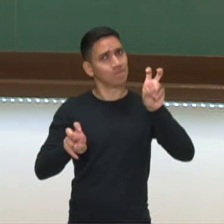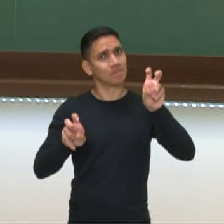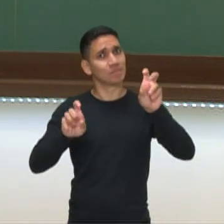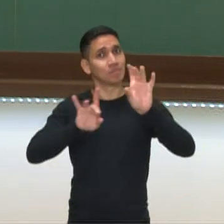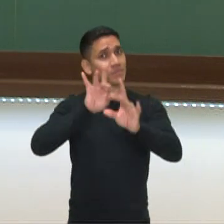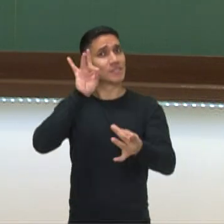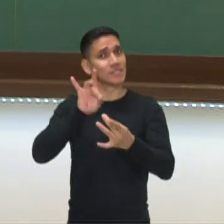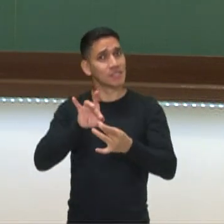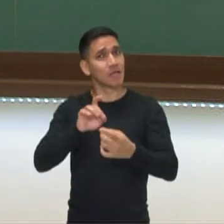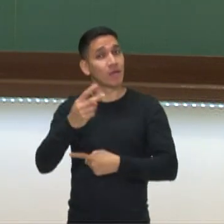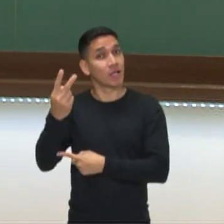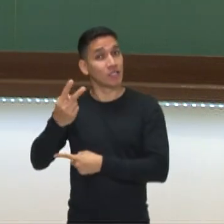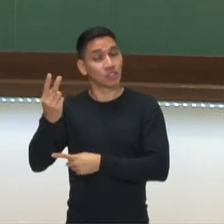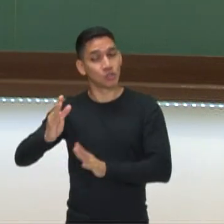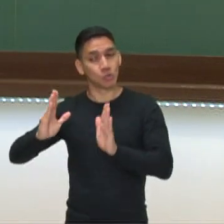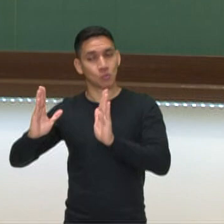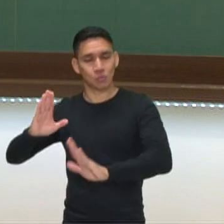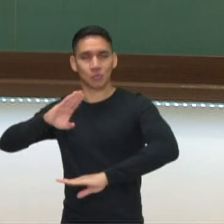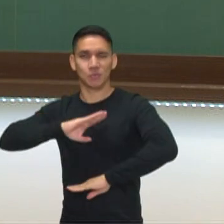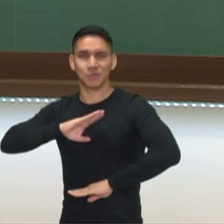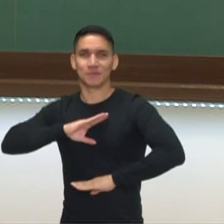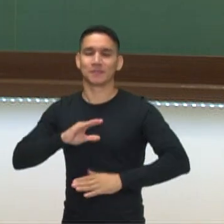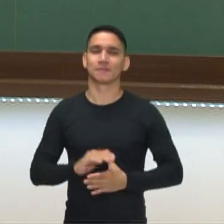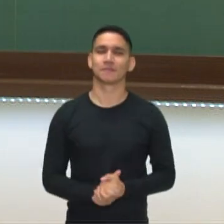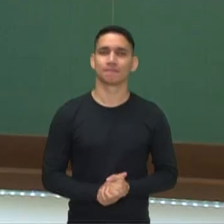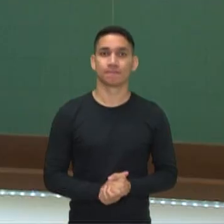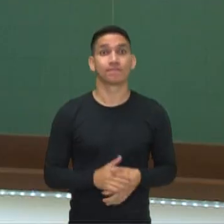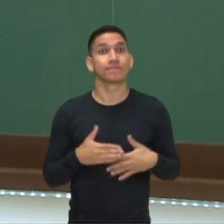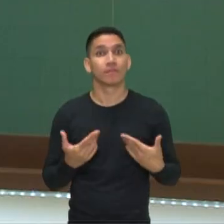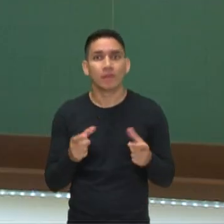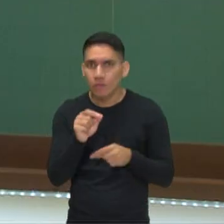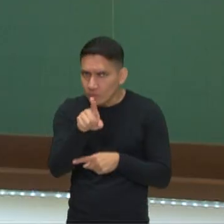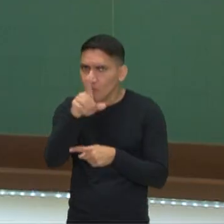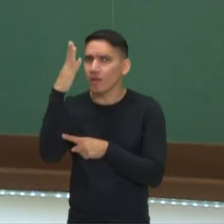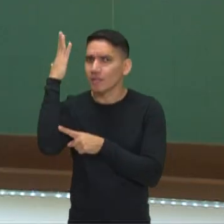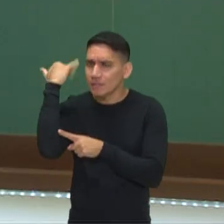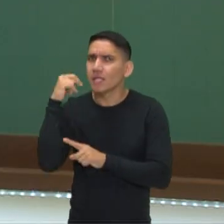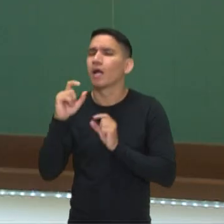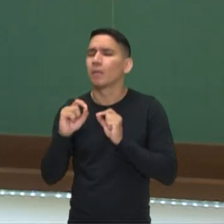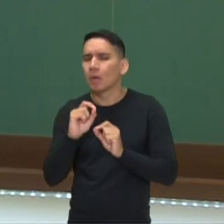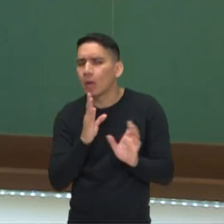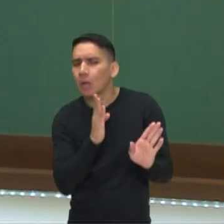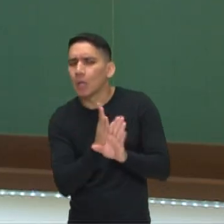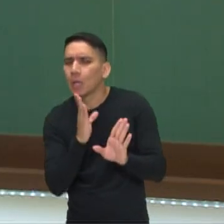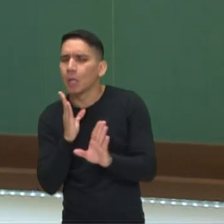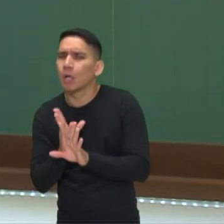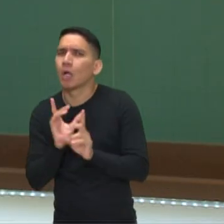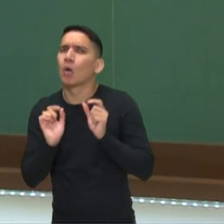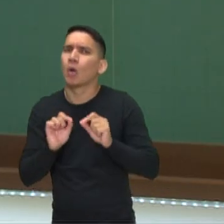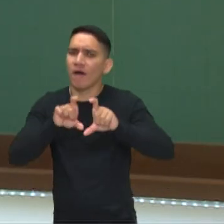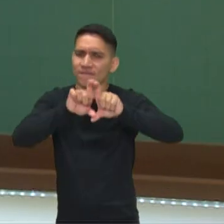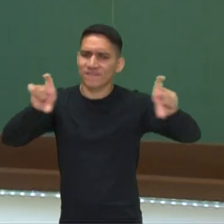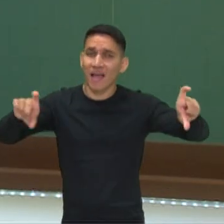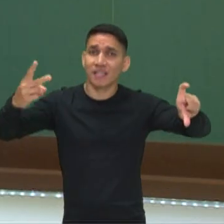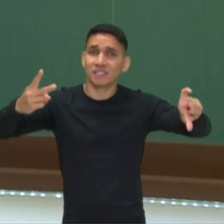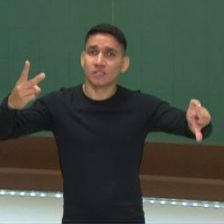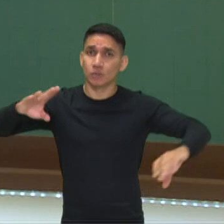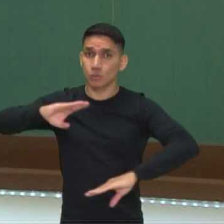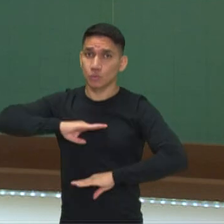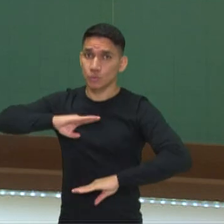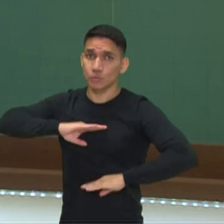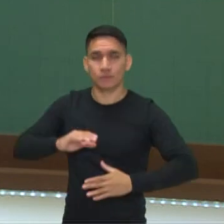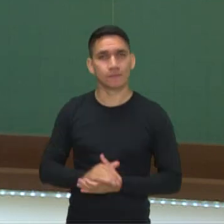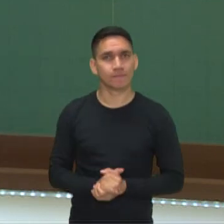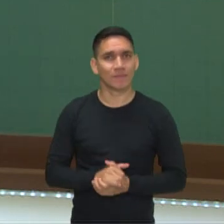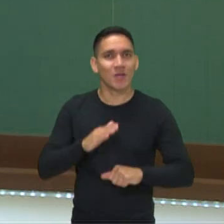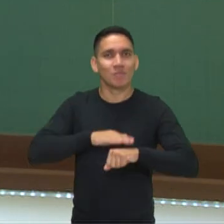a segunda condicional. Então, você sabe reconhecer frases na segunda condicional?